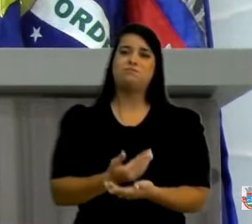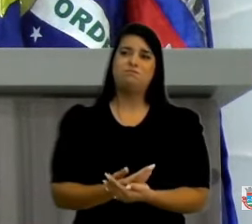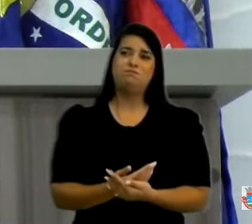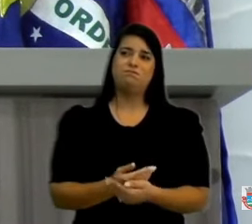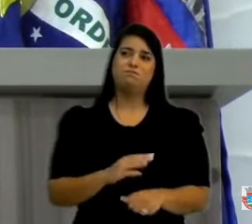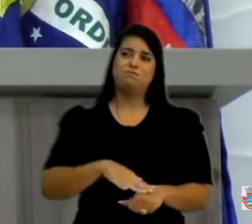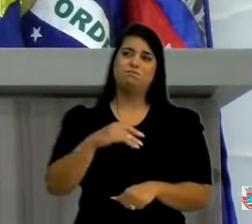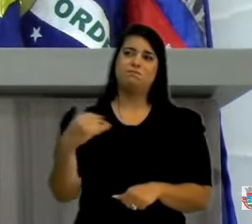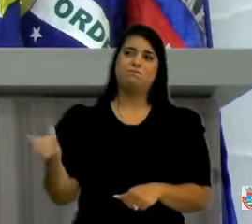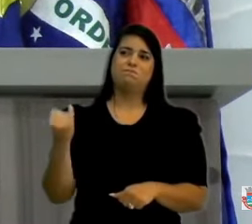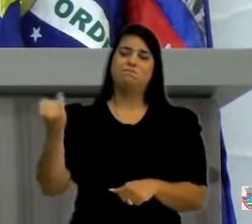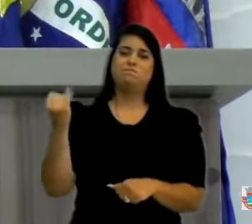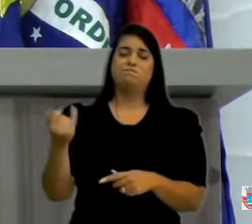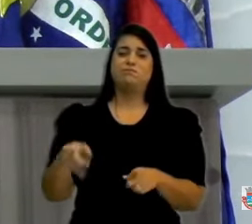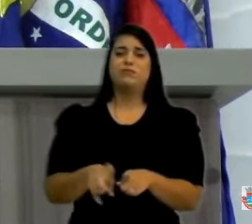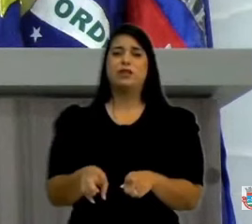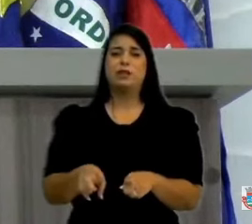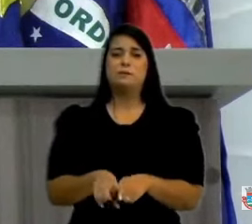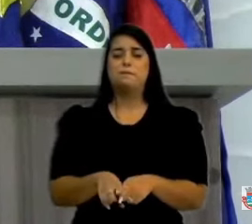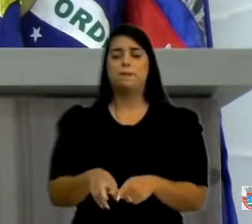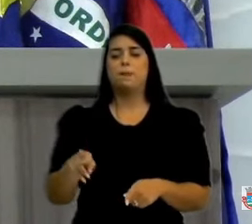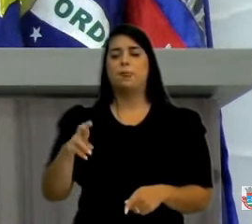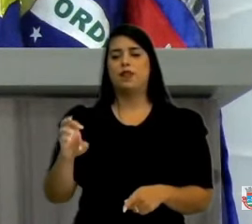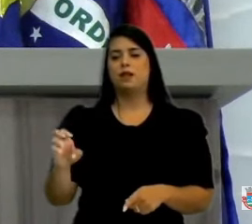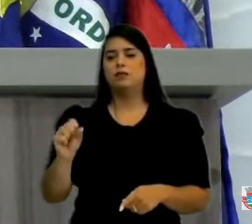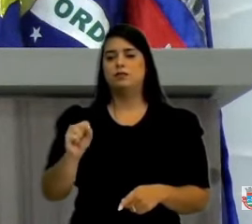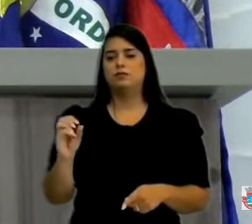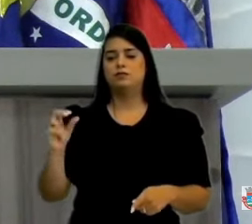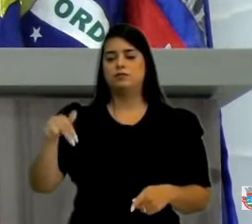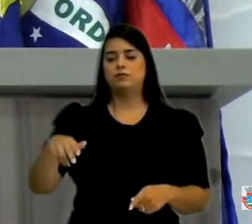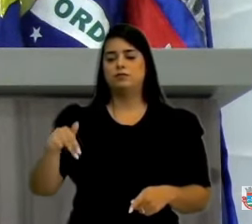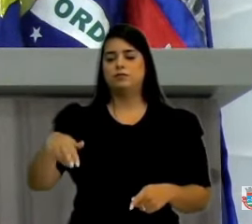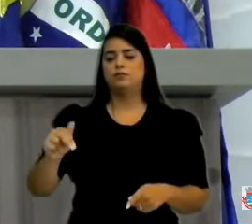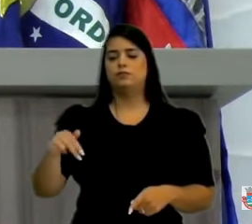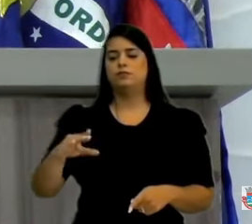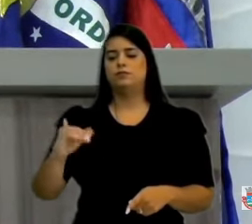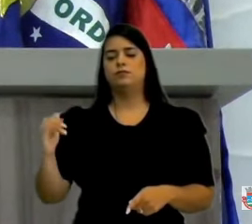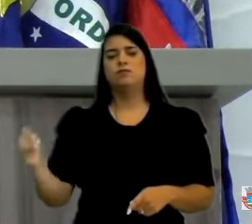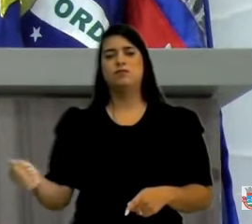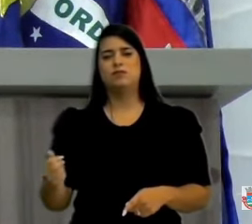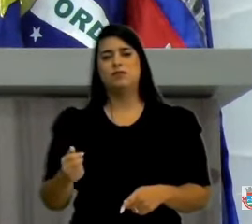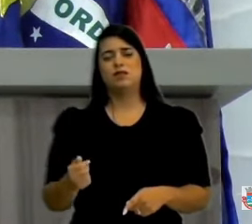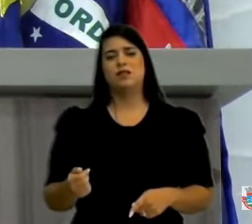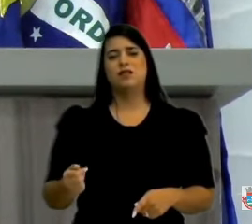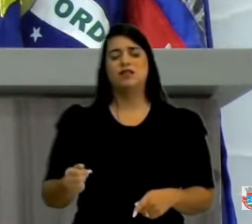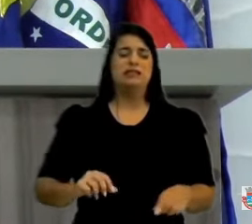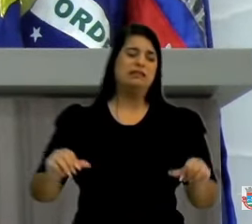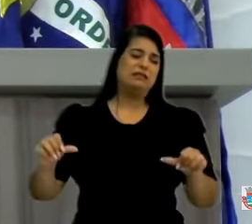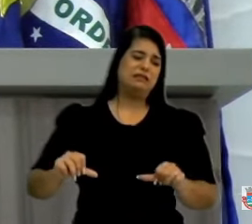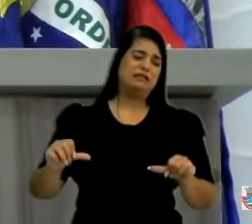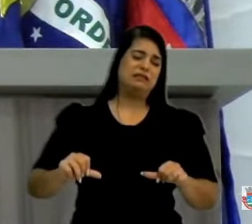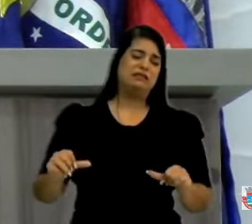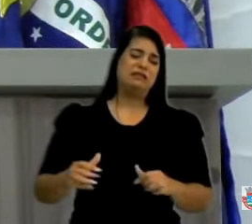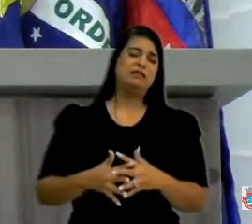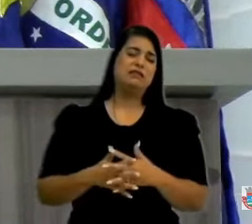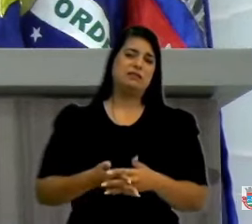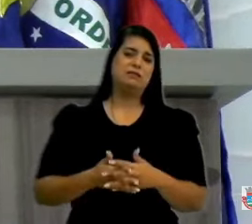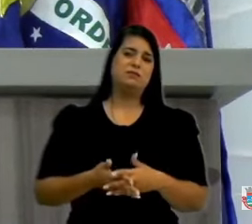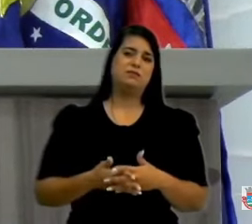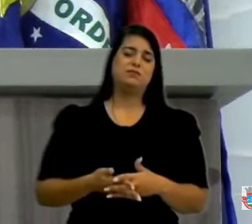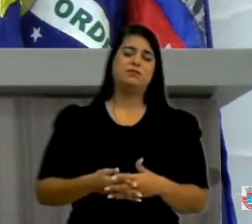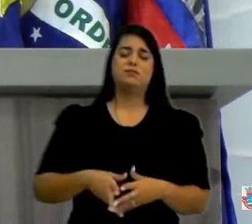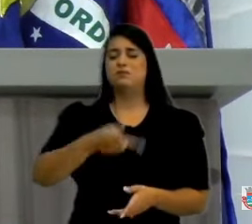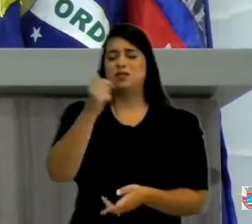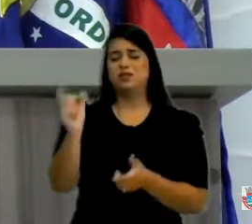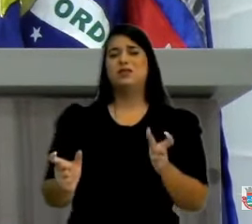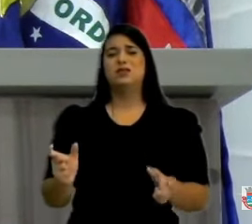complexidade, inclusive as ressonâncias. As ressonâncias estão caos, até pessoas que têm